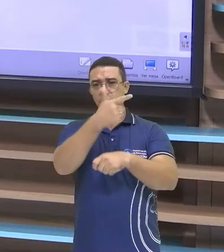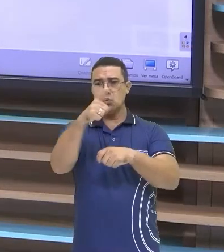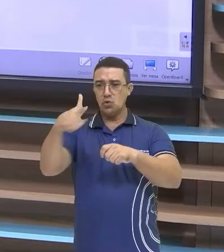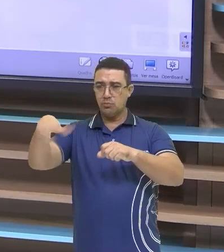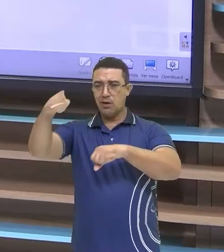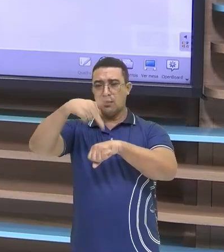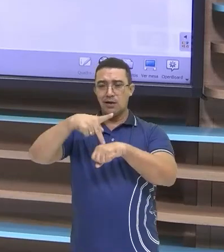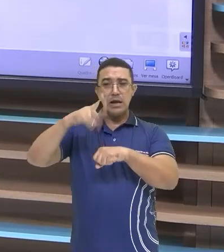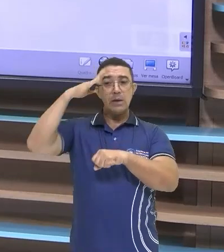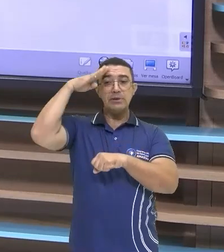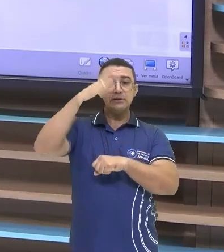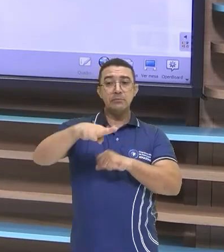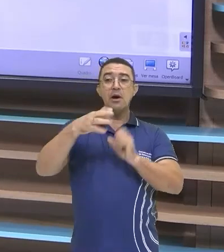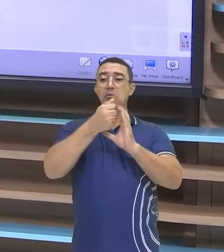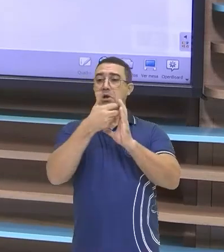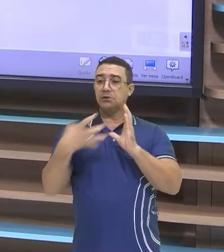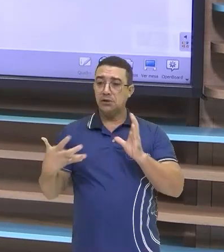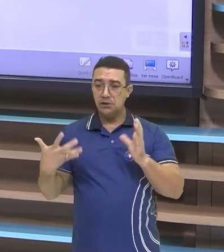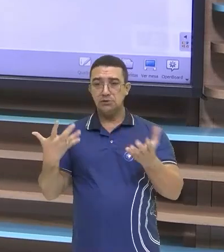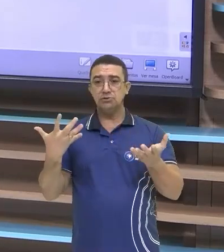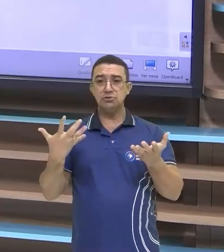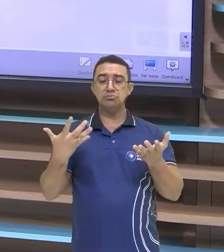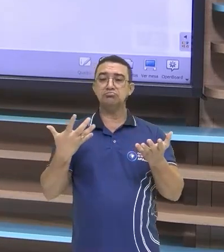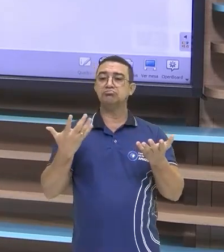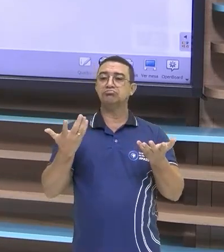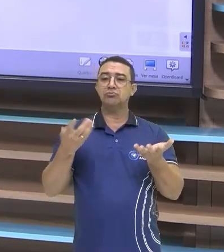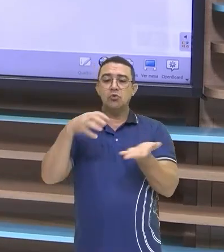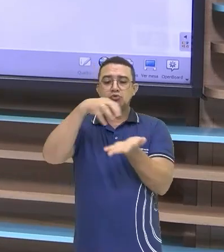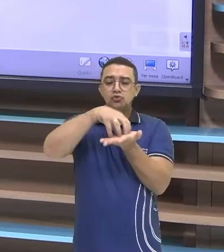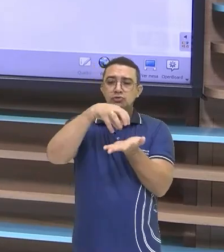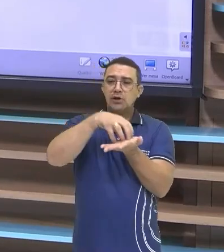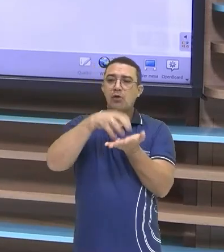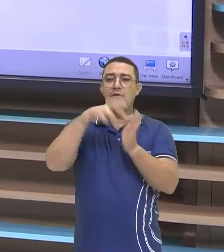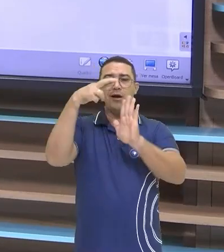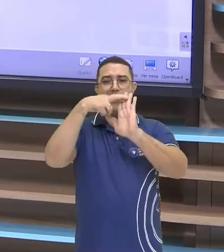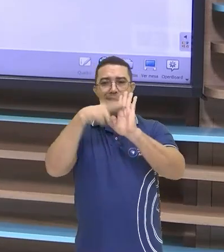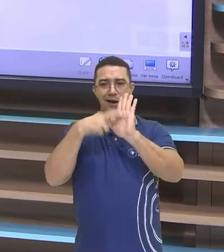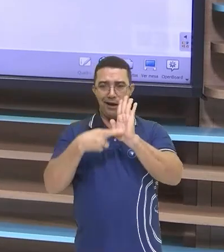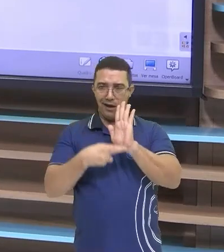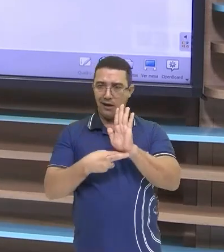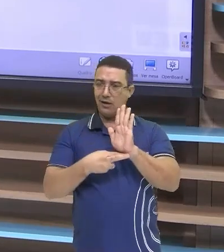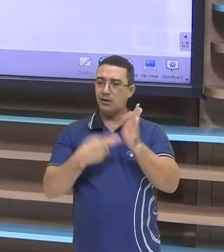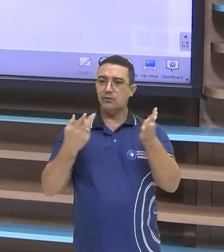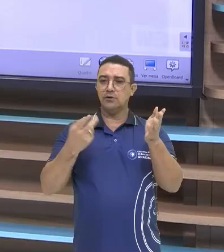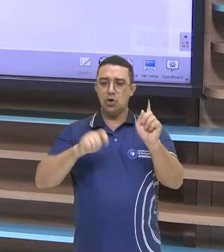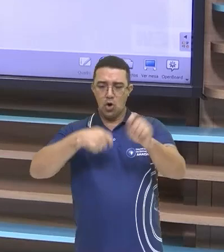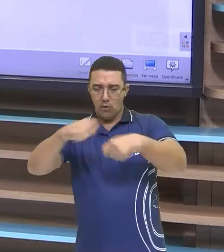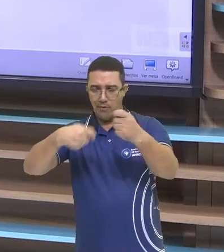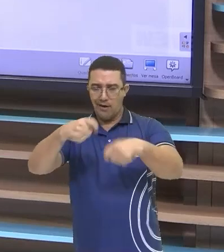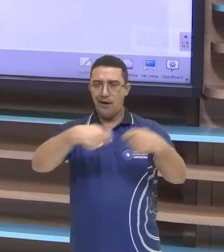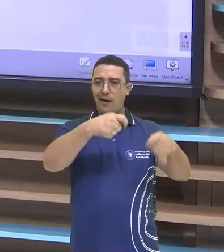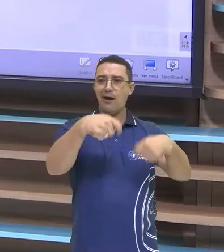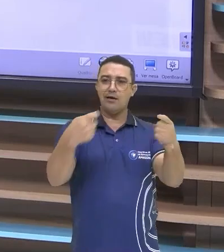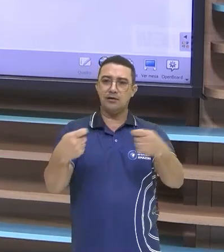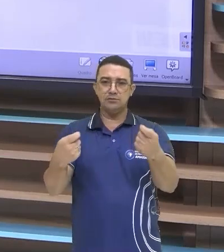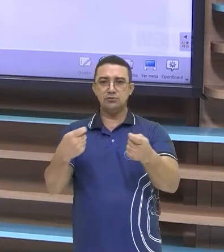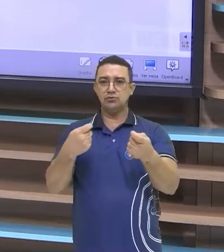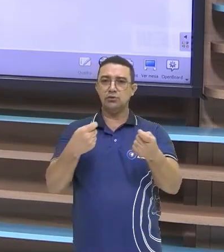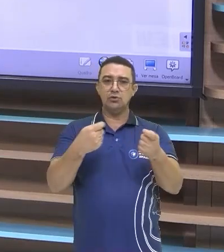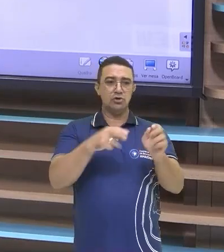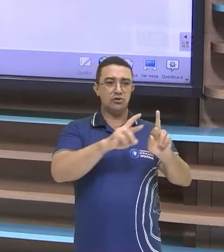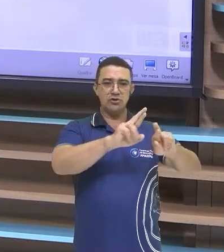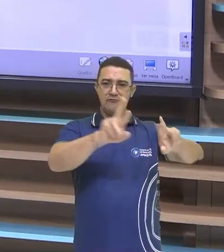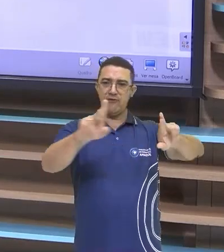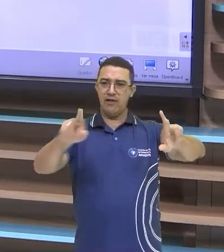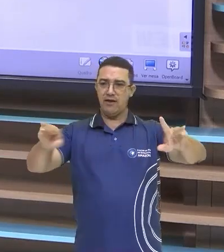suas principais características, o órgão que vai regulamentar as transações comerciais entre os